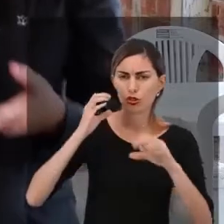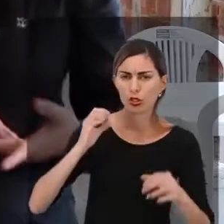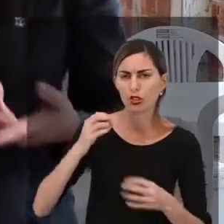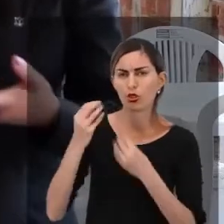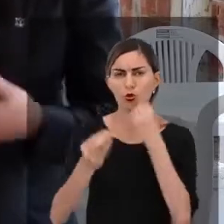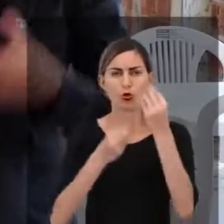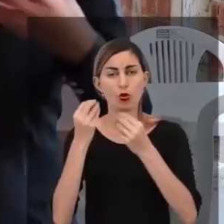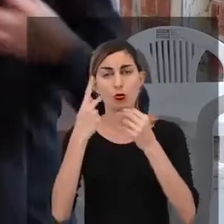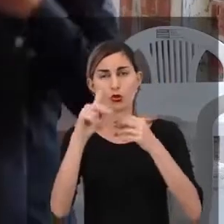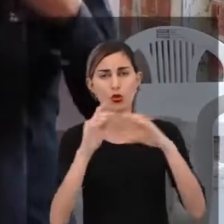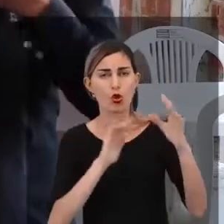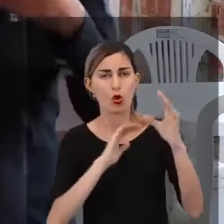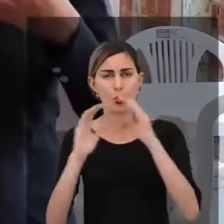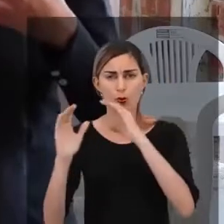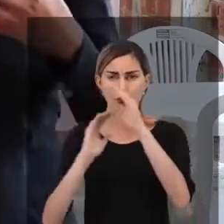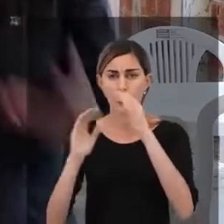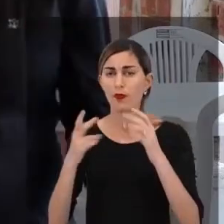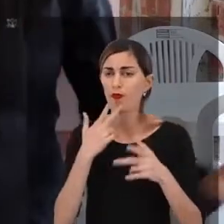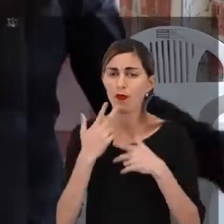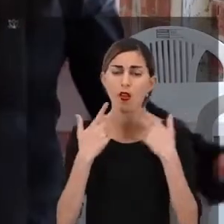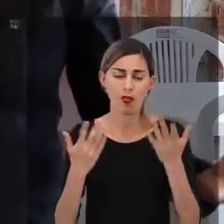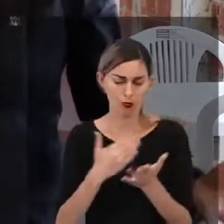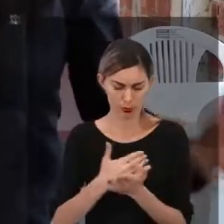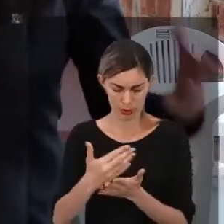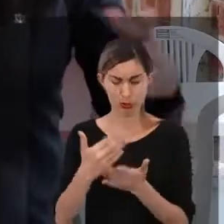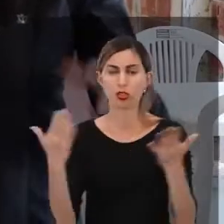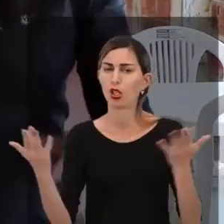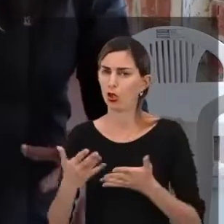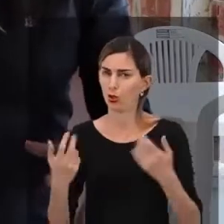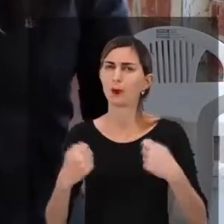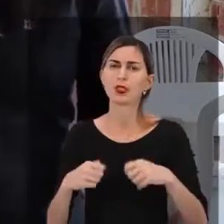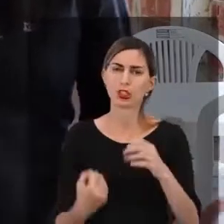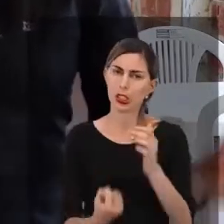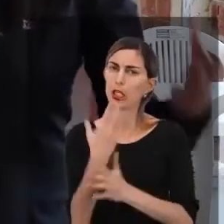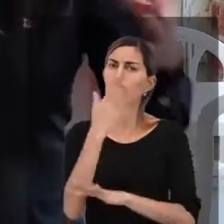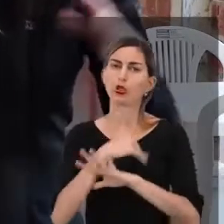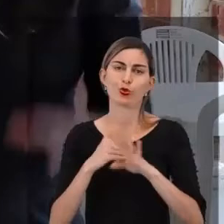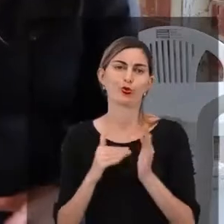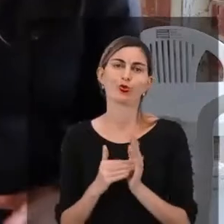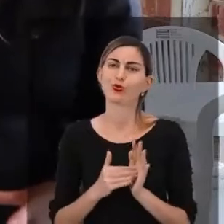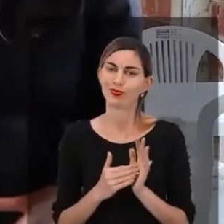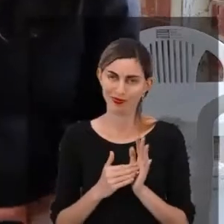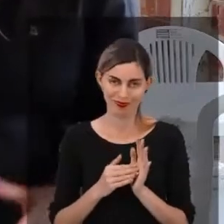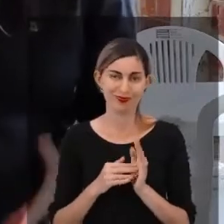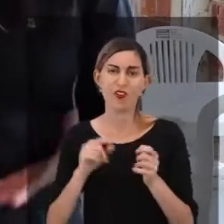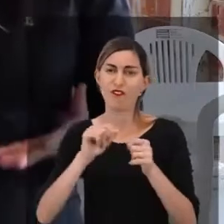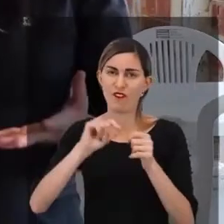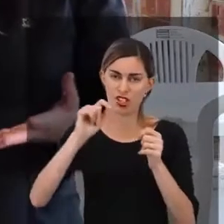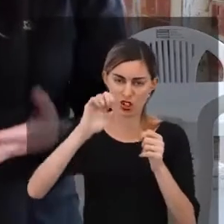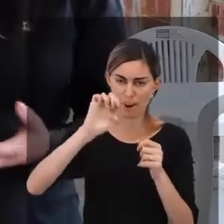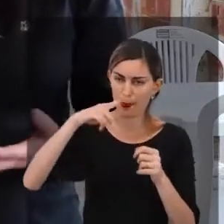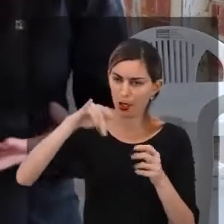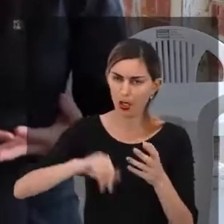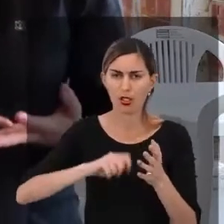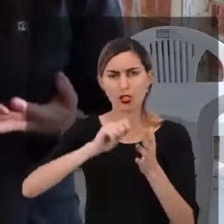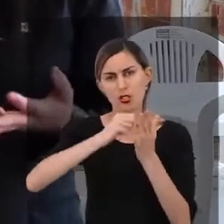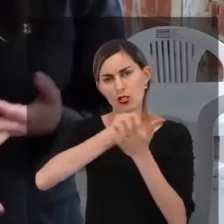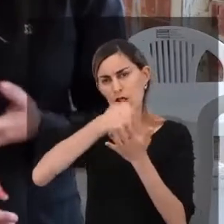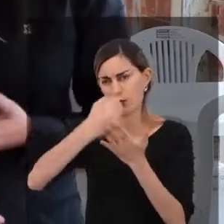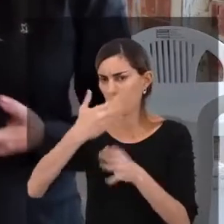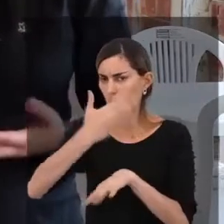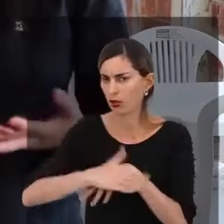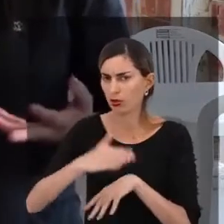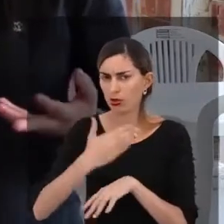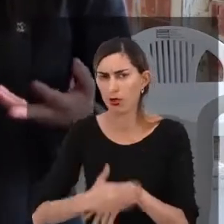o engenheiro, como é que está a sua comunicação com ele. Dizer, ó, a partir de agora eu vou ter que criar tudo. Né? Então eu vou fazer ficha de EPI, eu vou